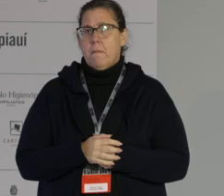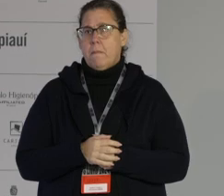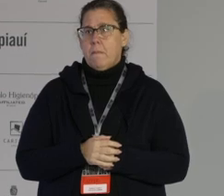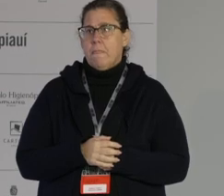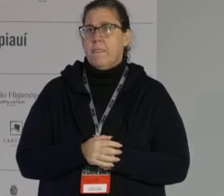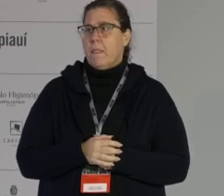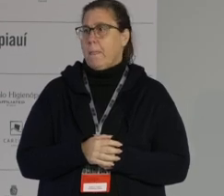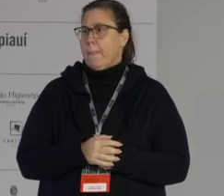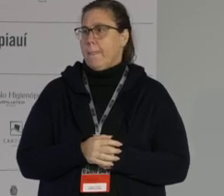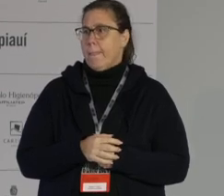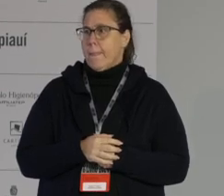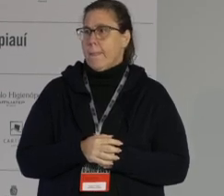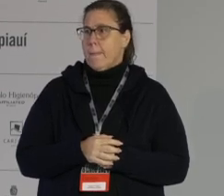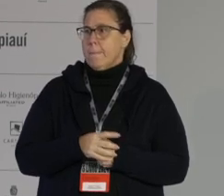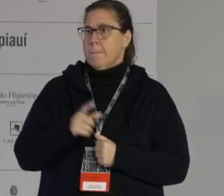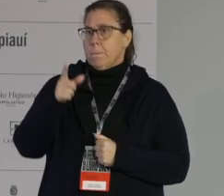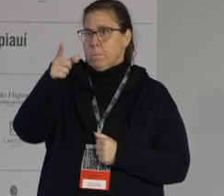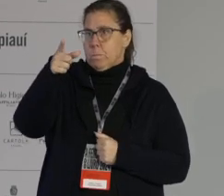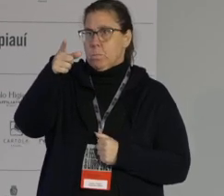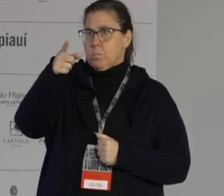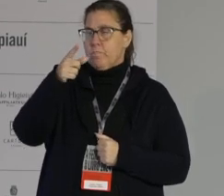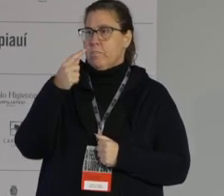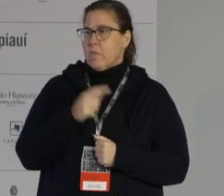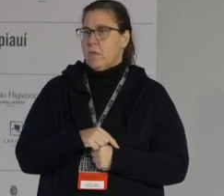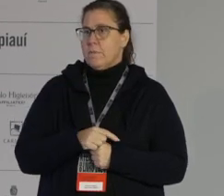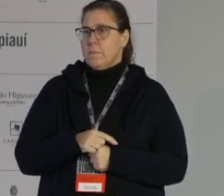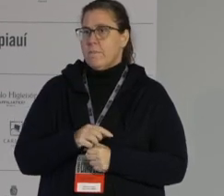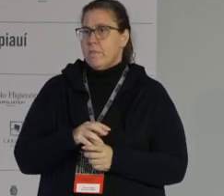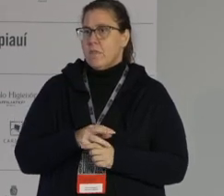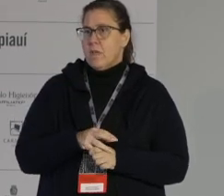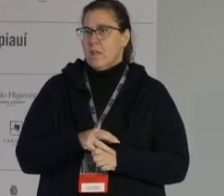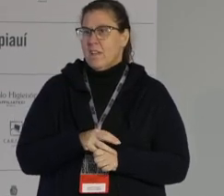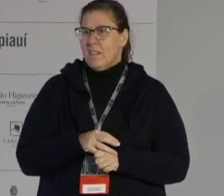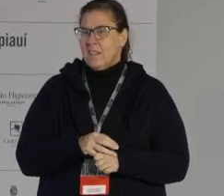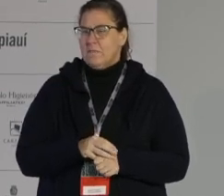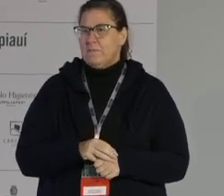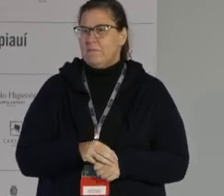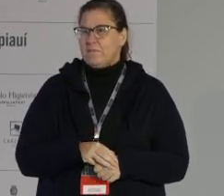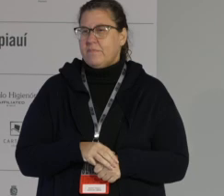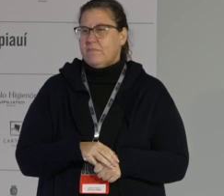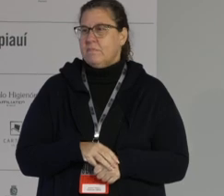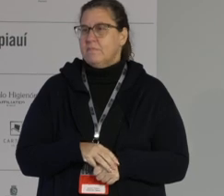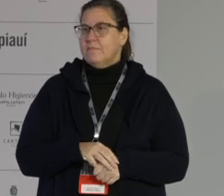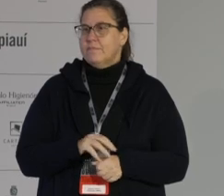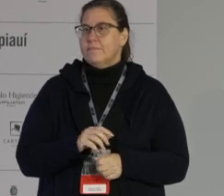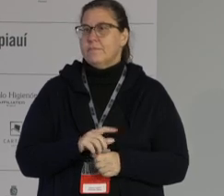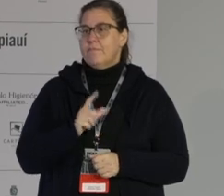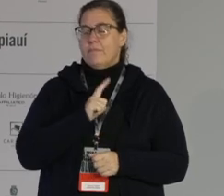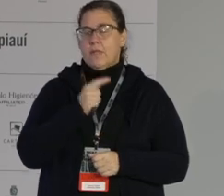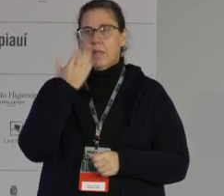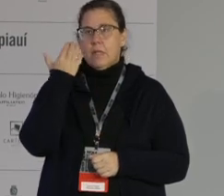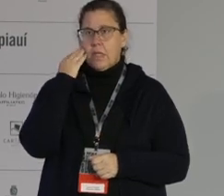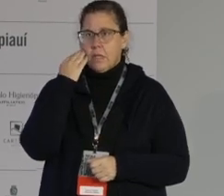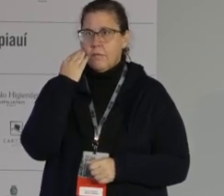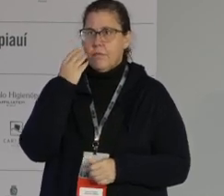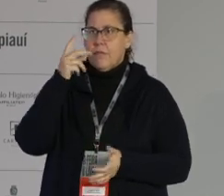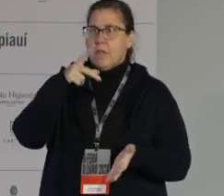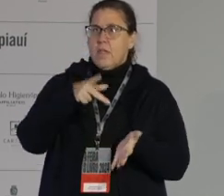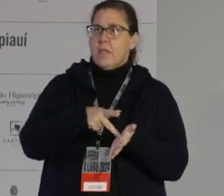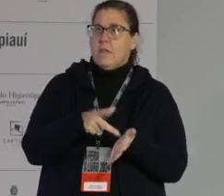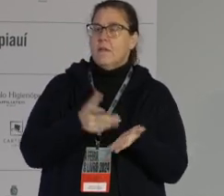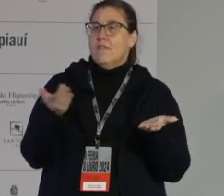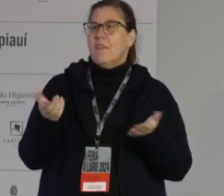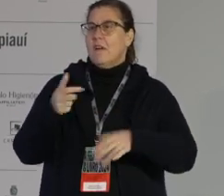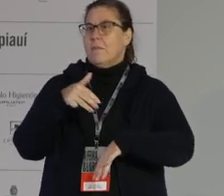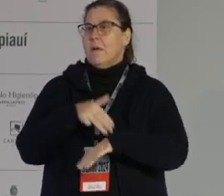que ele tem com as pessoas tem a ver com a pessoa ser feia ou bonita. Ele só consegue ler a realidade desse jeito. Mas, ao mesmo